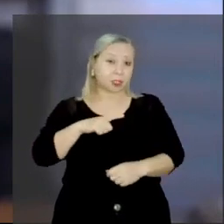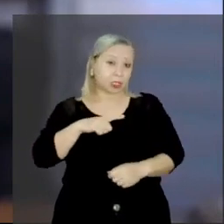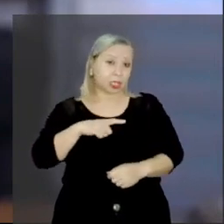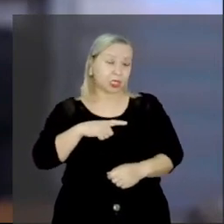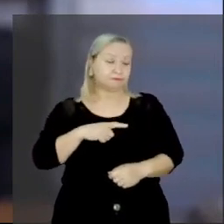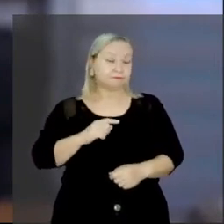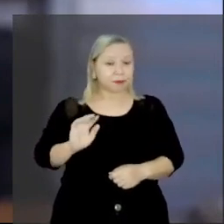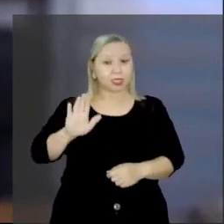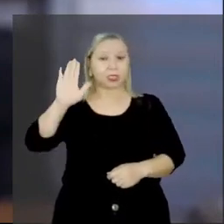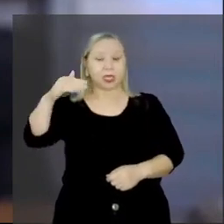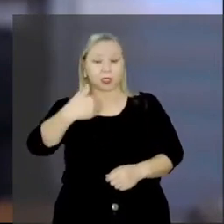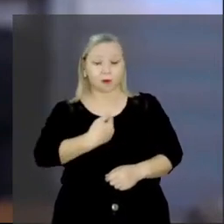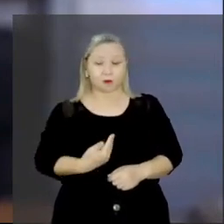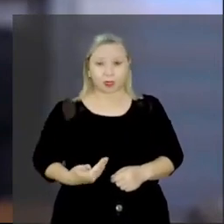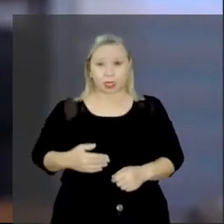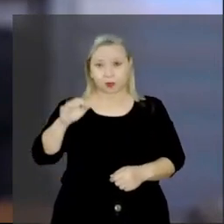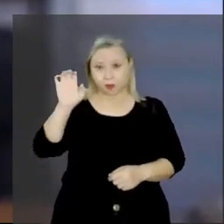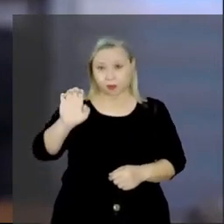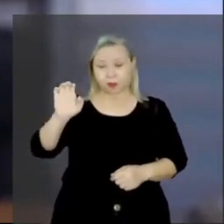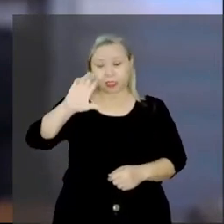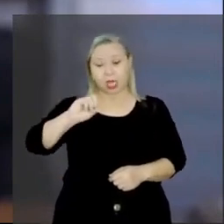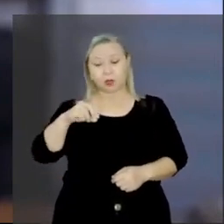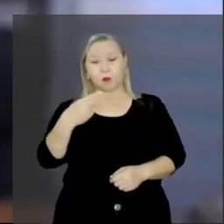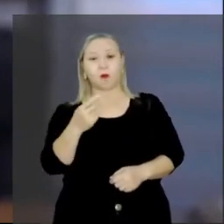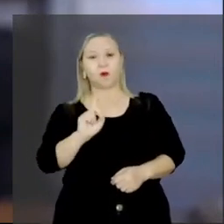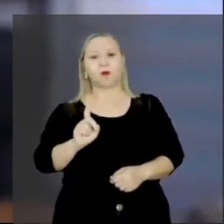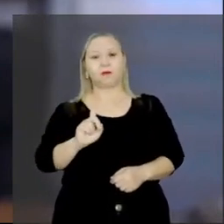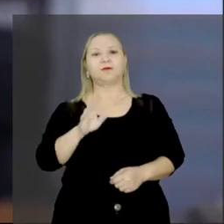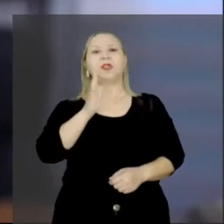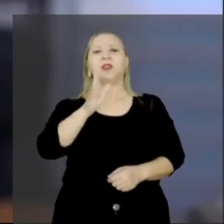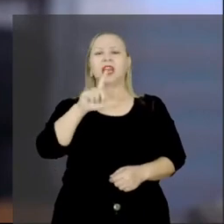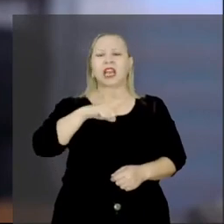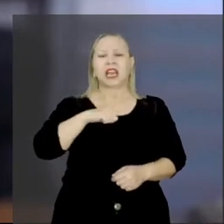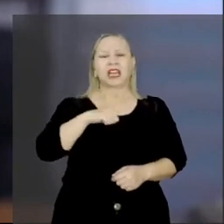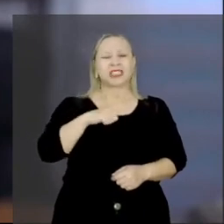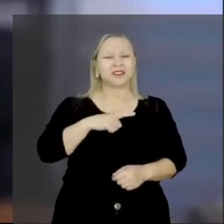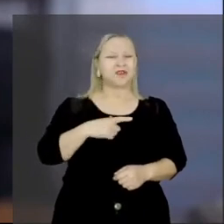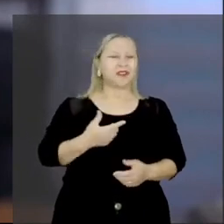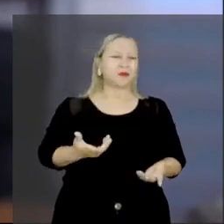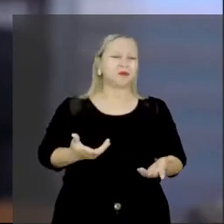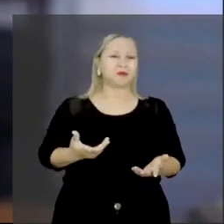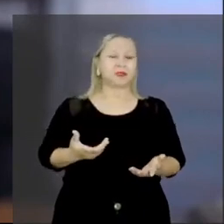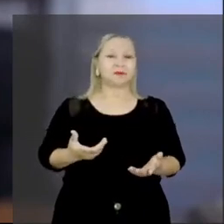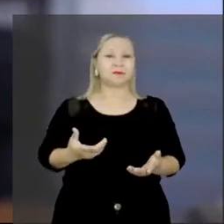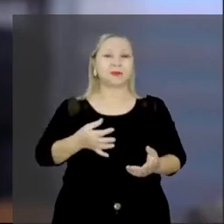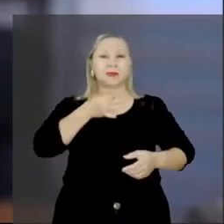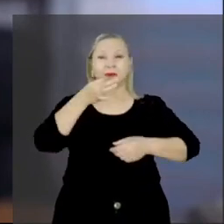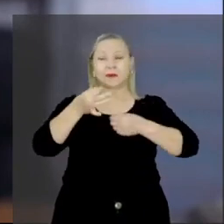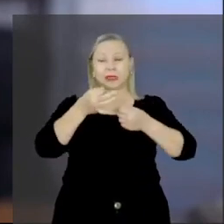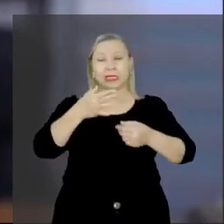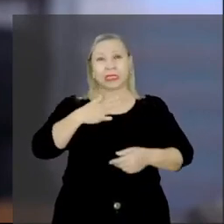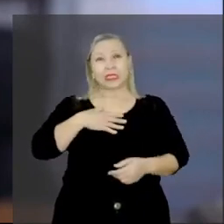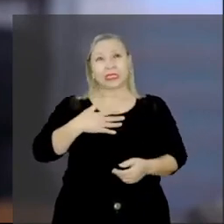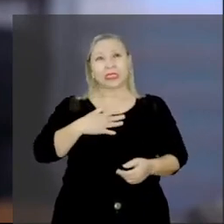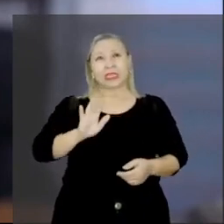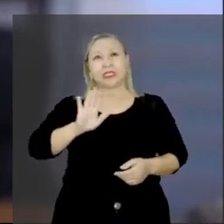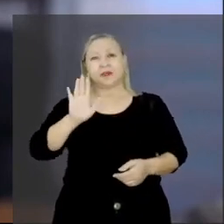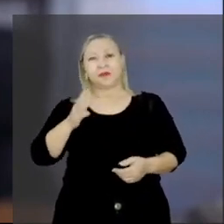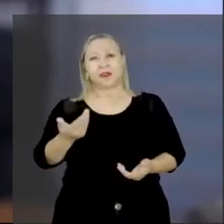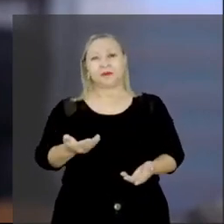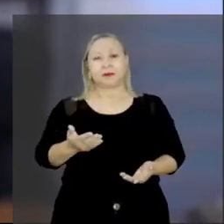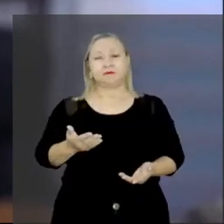sabe, o sufoco que ele passou, porque o Nilmário é uma figura tradicional, uma figura histórica do PT. Eu acho que o PT de Minas Gerais